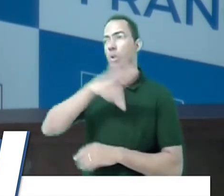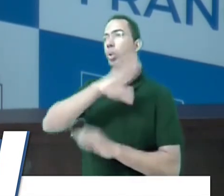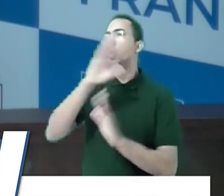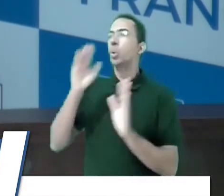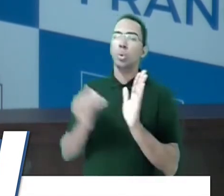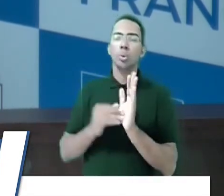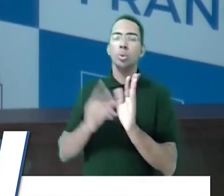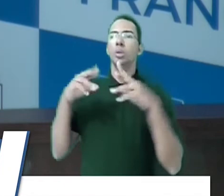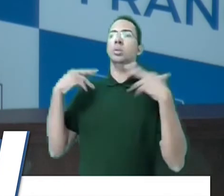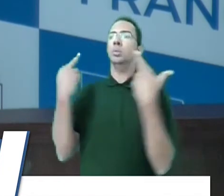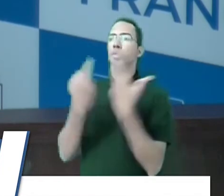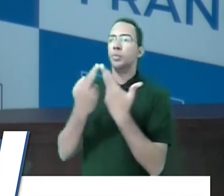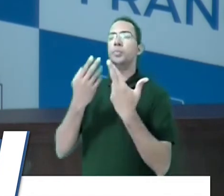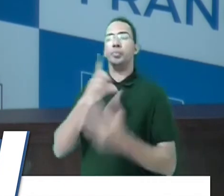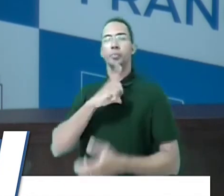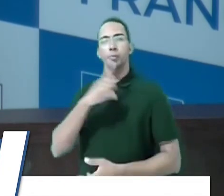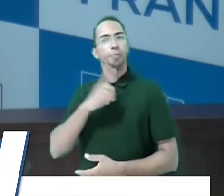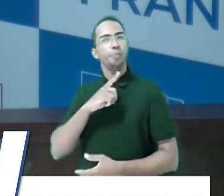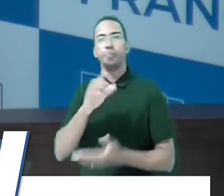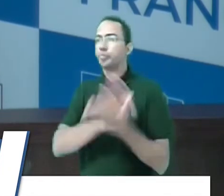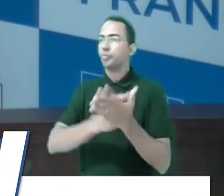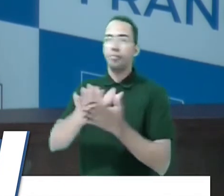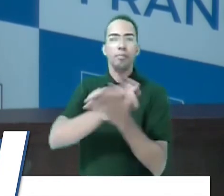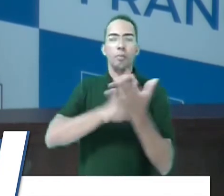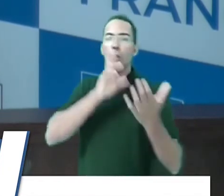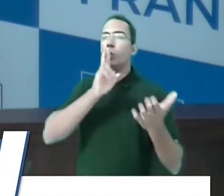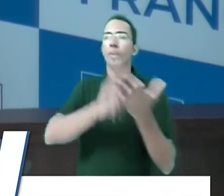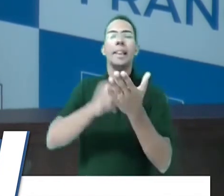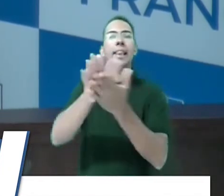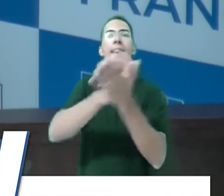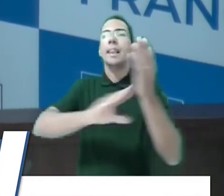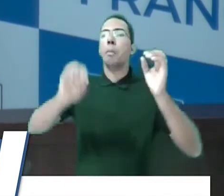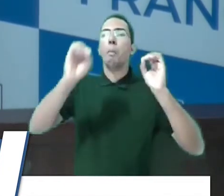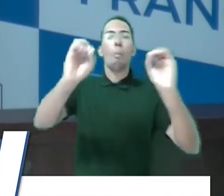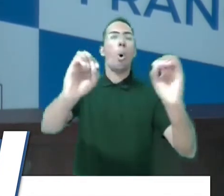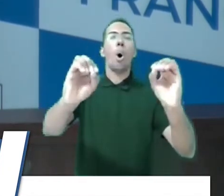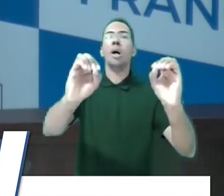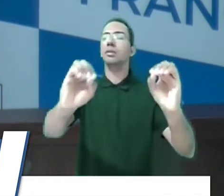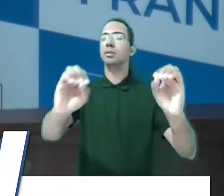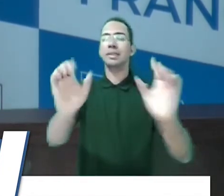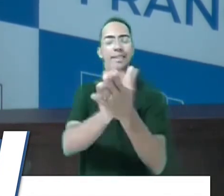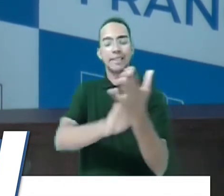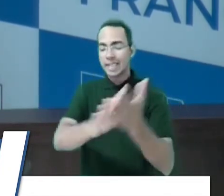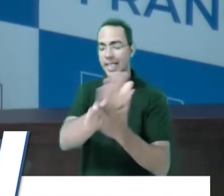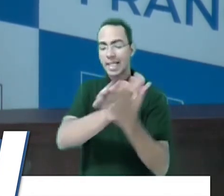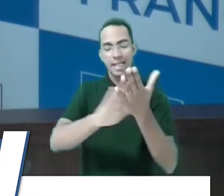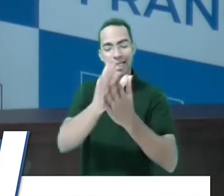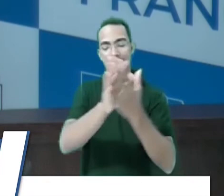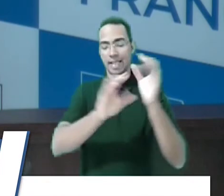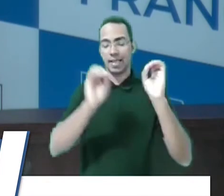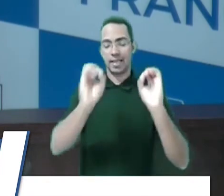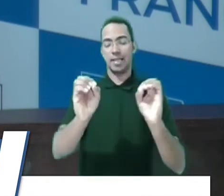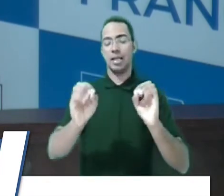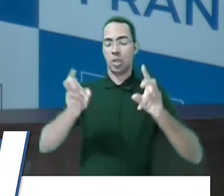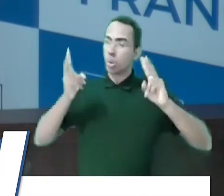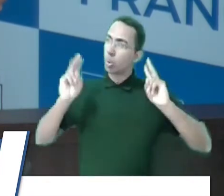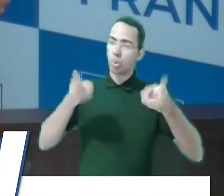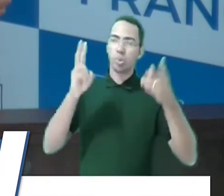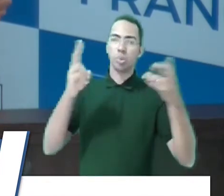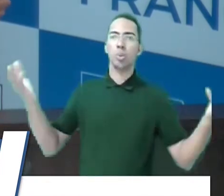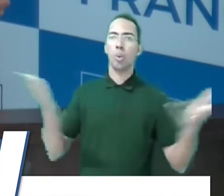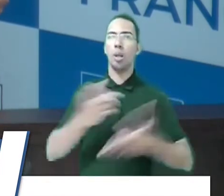tivemos, não teve resultado nenhum até agora. Nenhum. Né? E o povo continua lá com aquele sofrimento